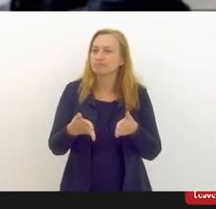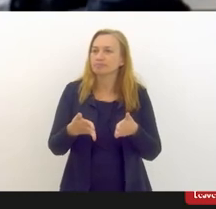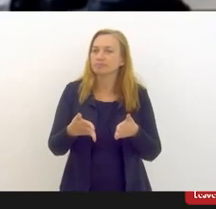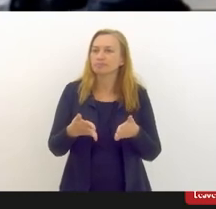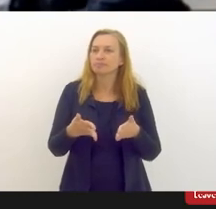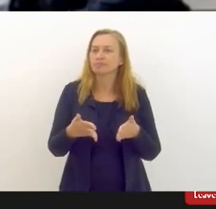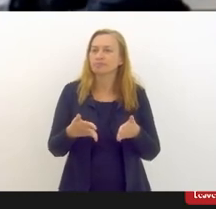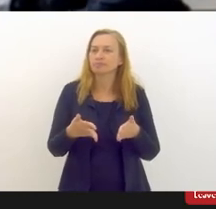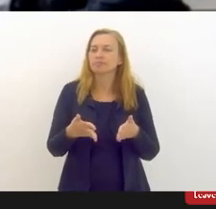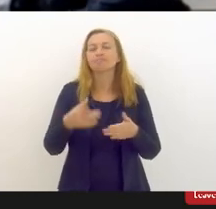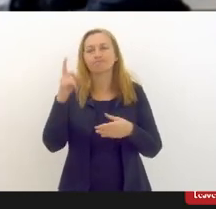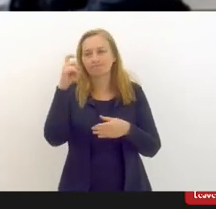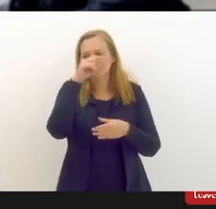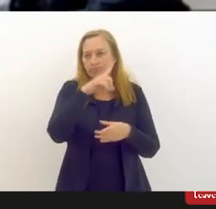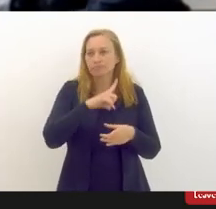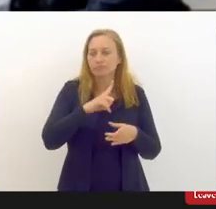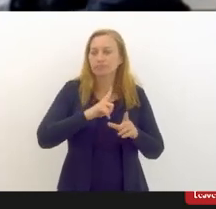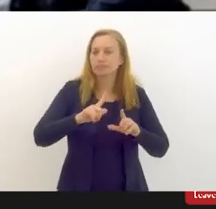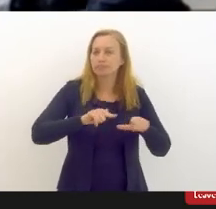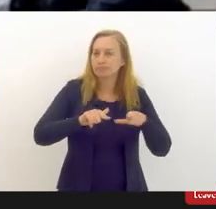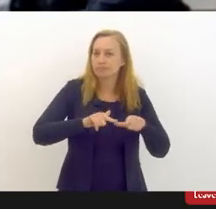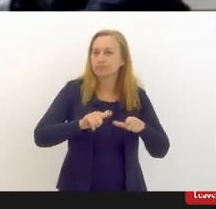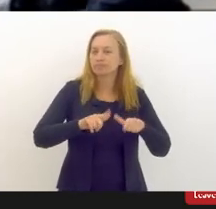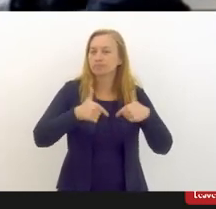tem suas dificuldades de avanço.